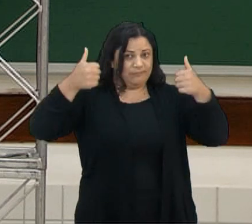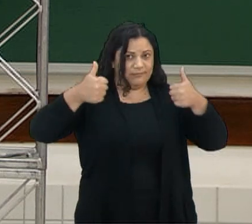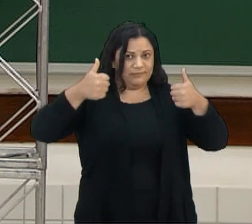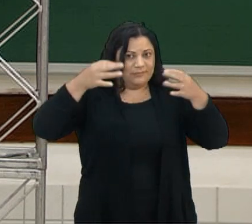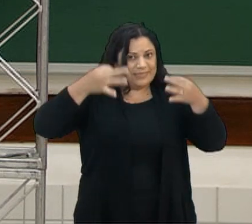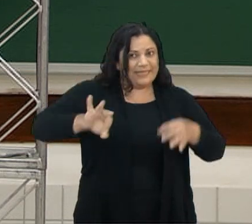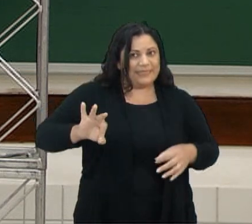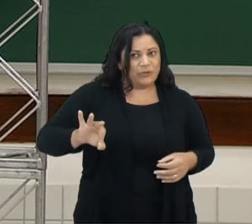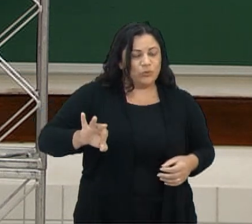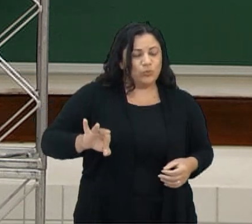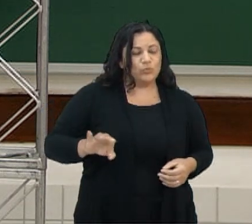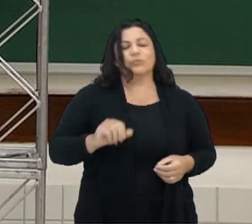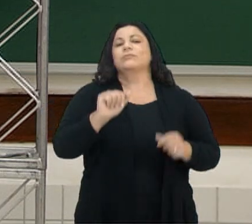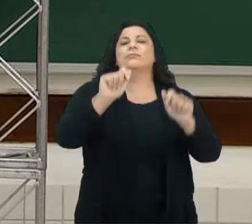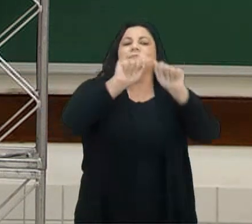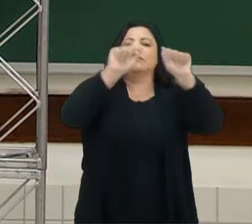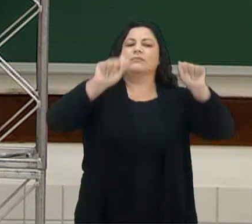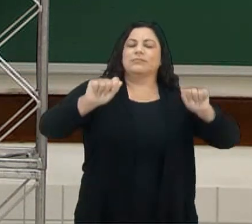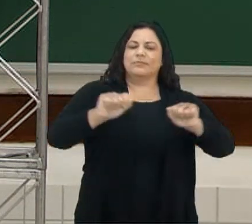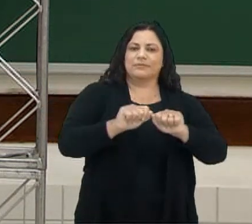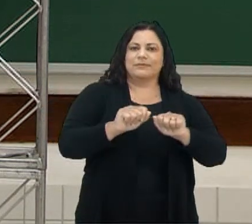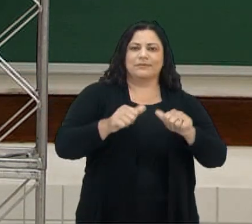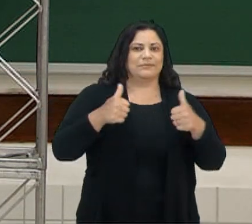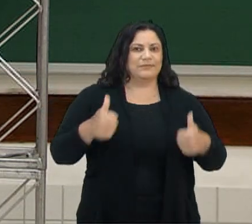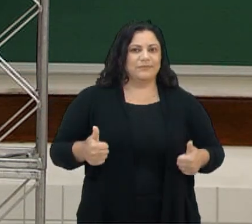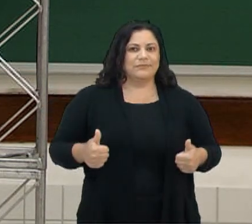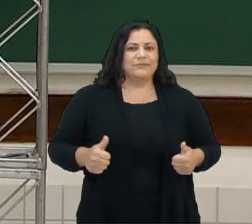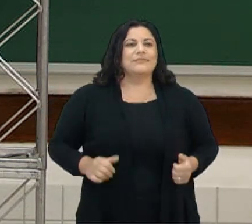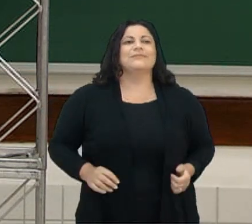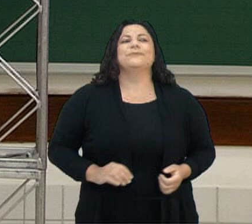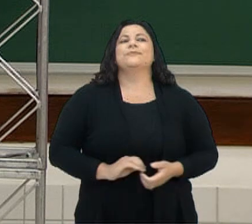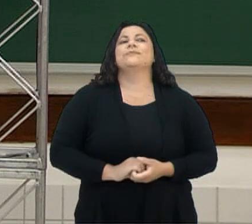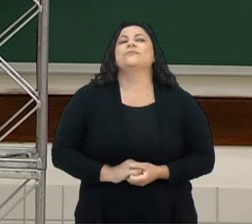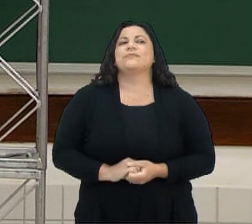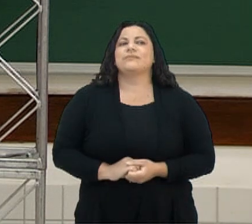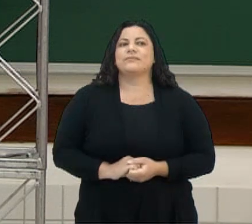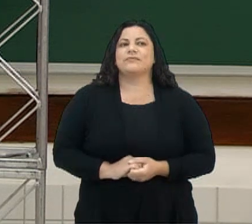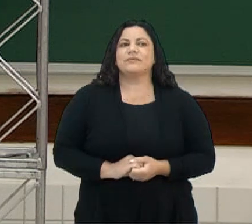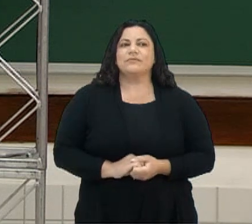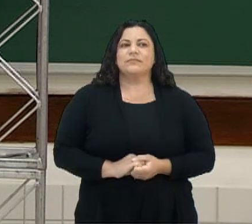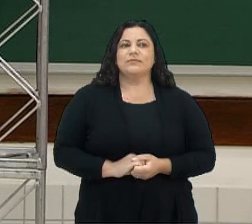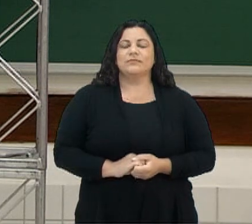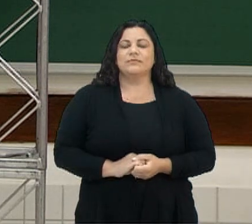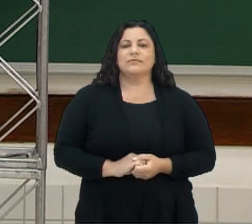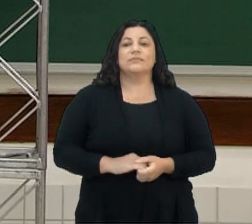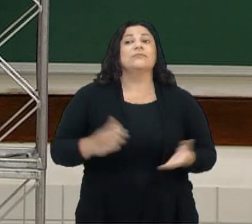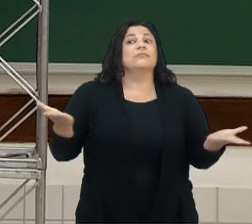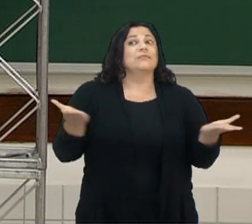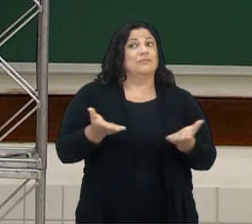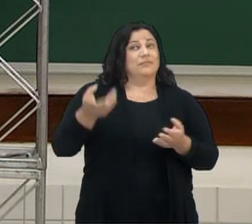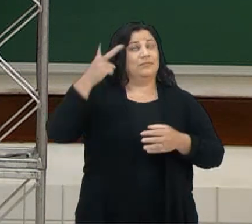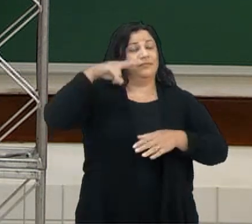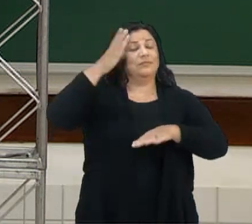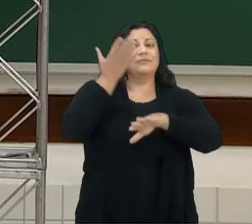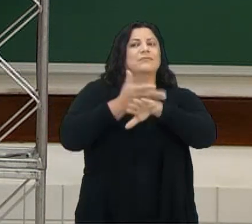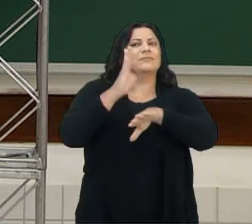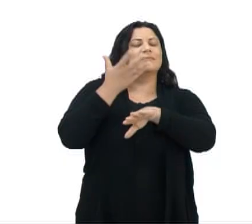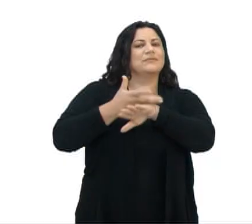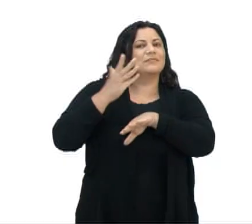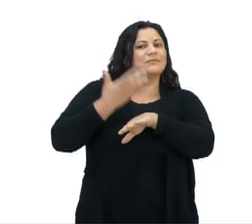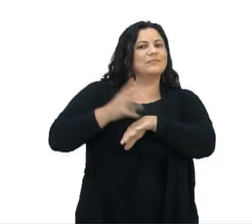área do triângulo. Espero que tenha dado certo aí para vocês. Muito bem. No próximo, para praticar e relembrar a aula de